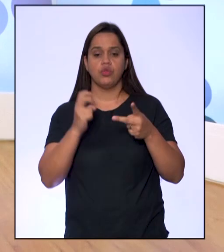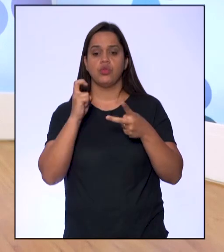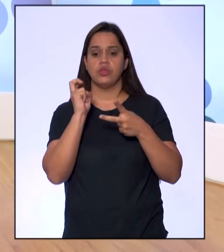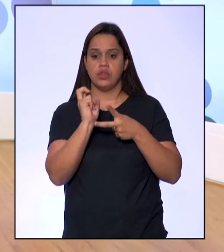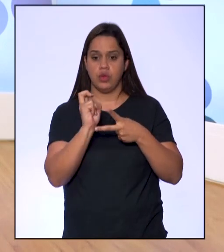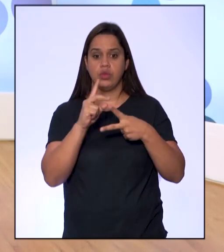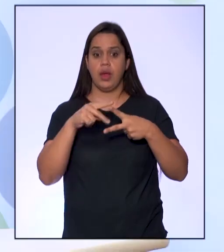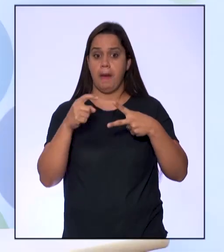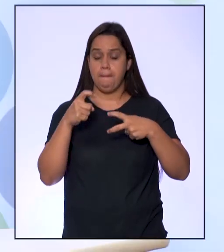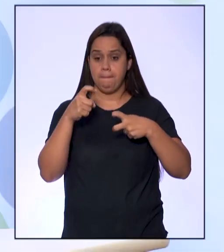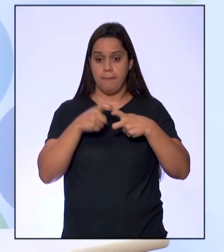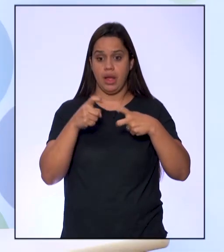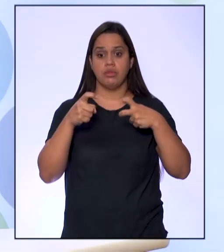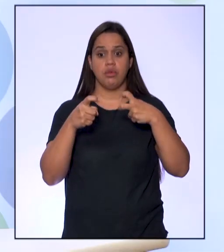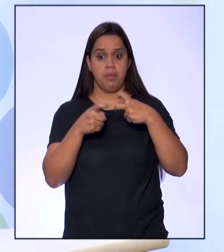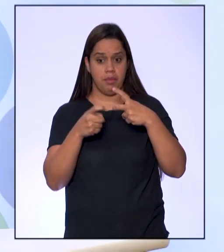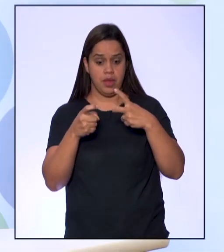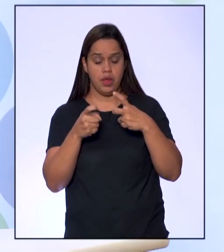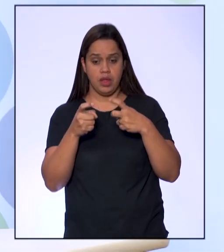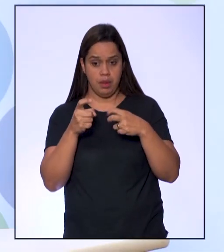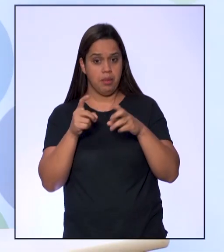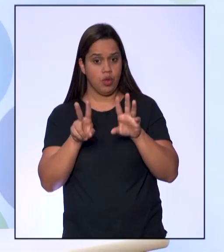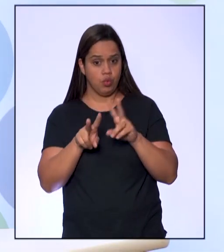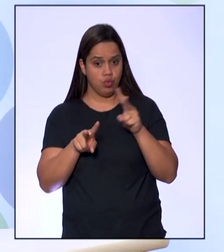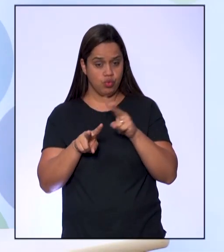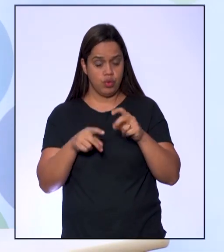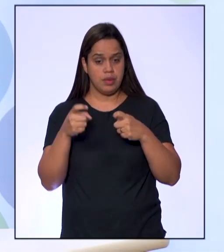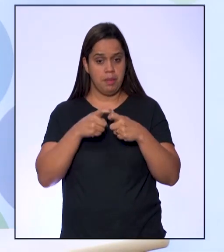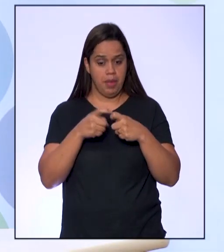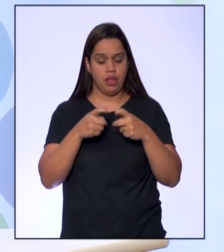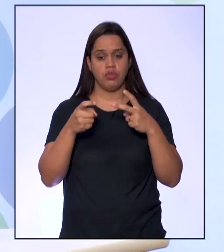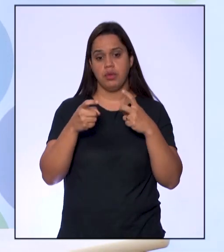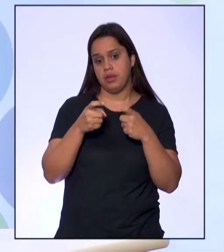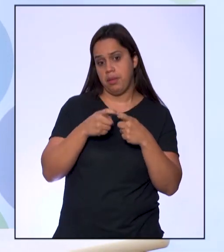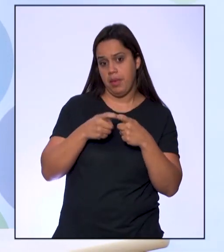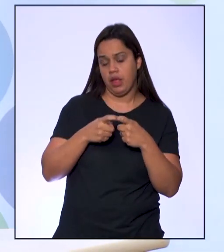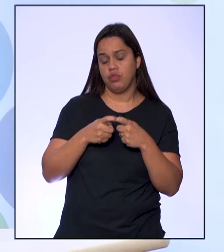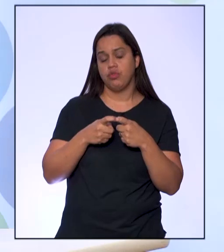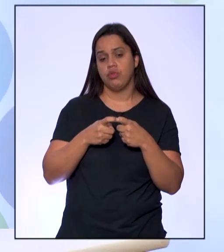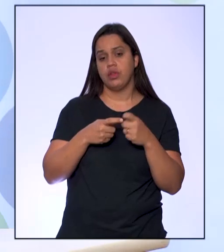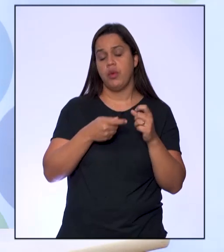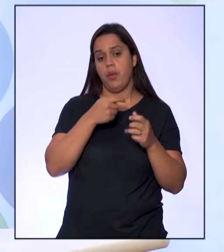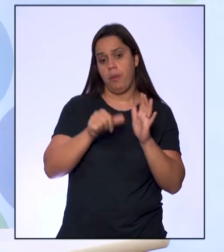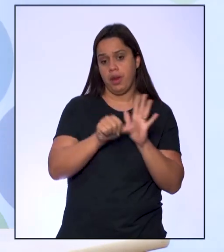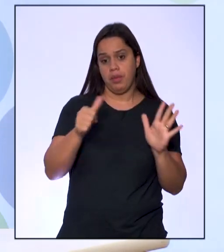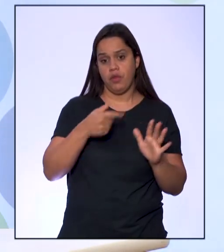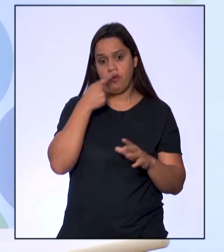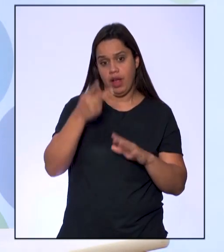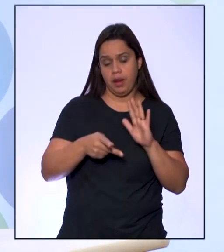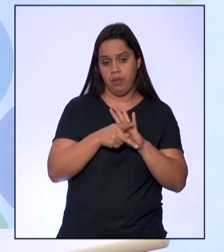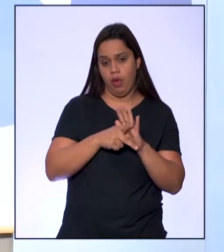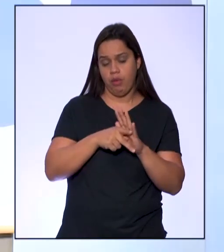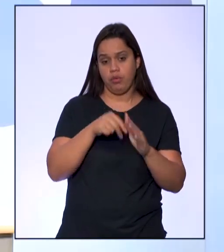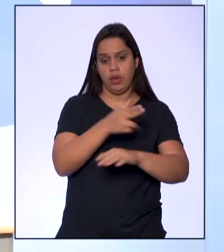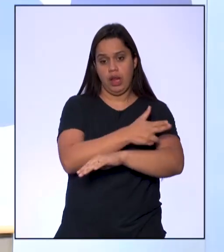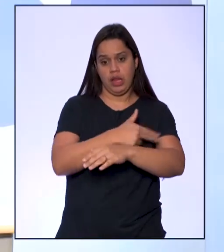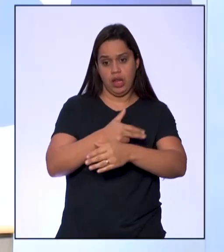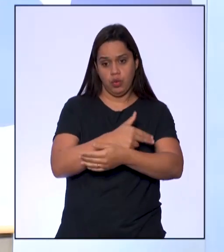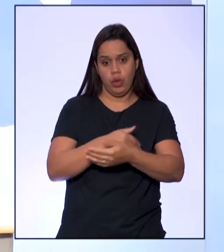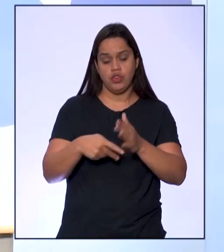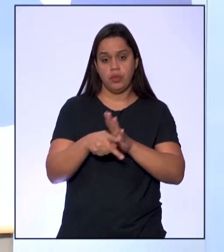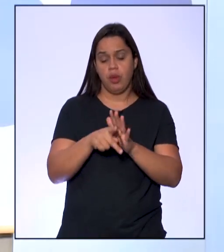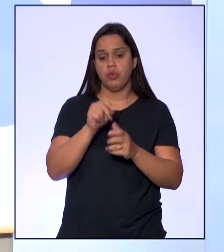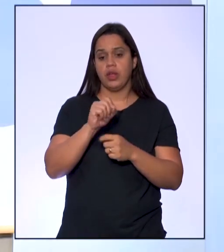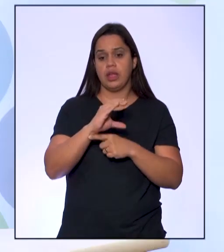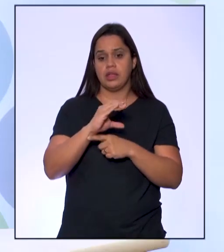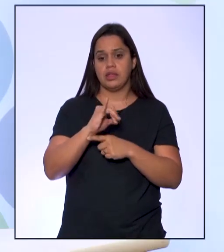O primeiro, ele fala exatamente da tatuagem mesmo, né? Com uma forma da cicatriz também, né?